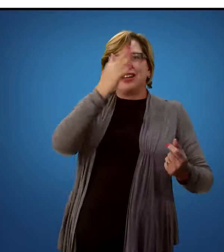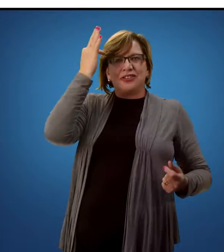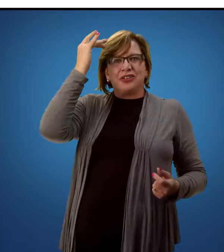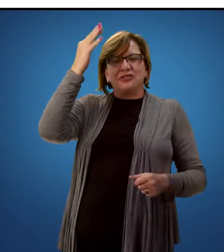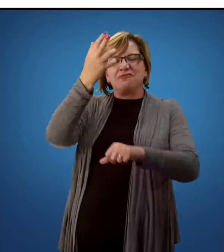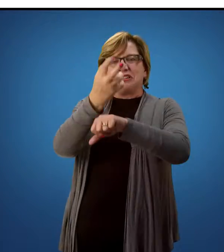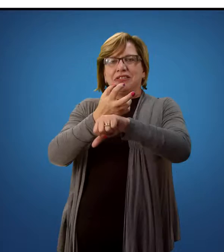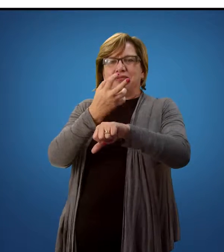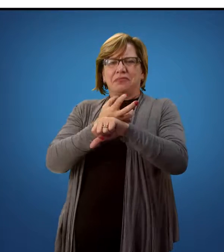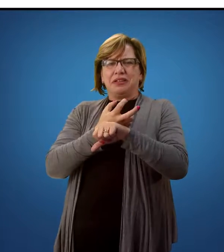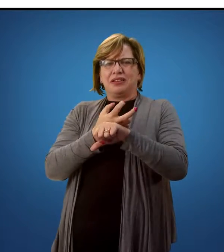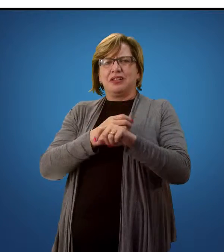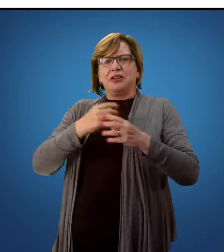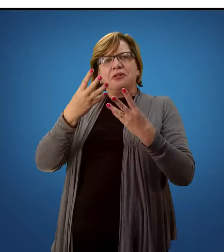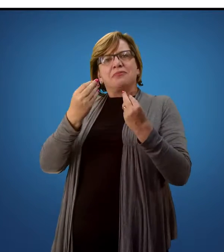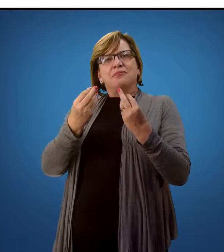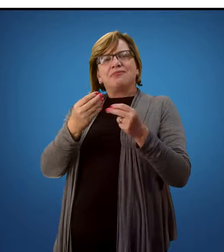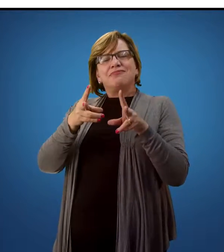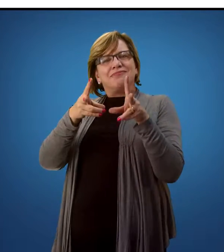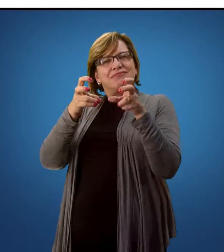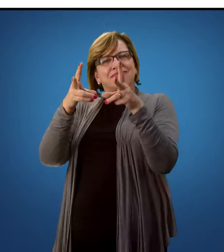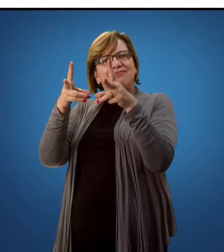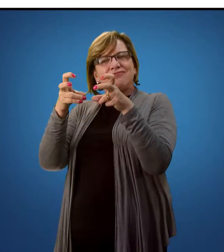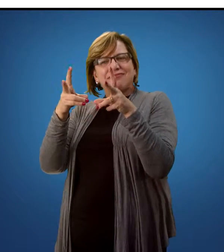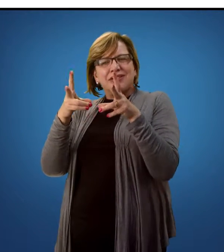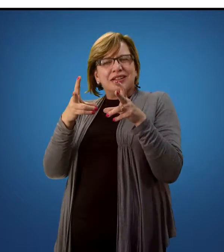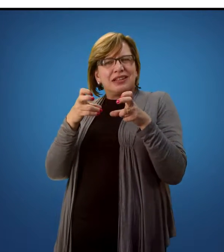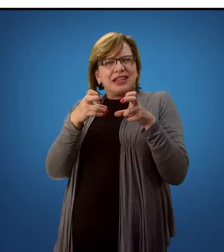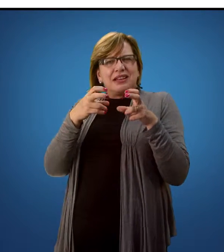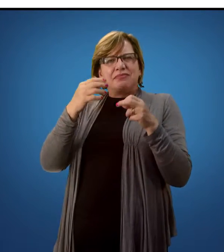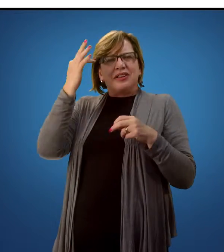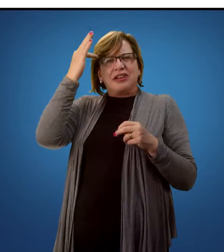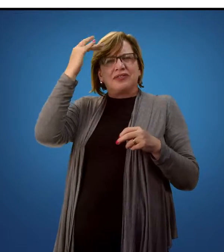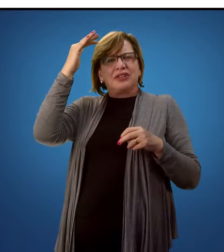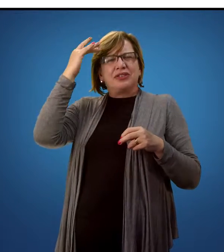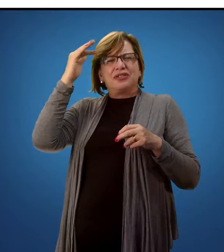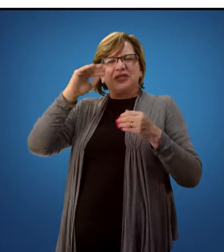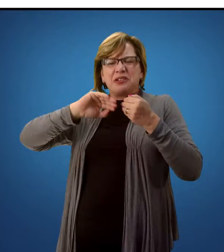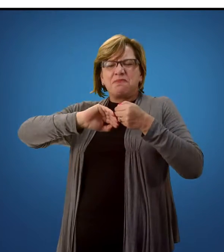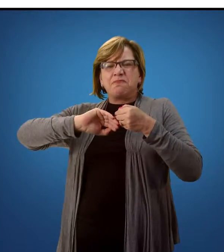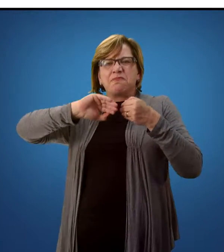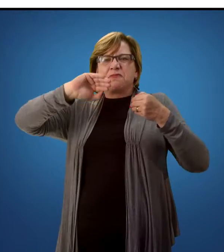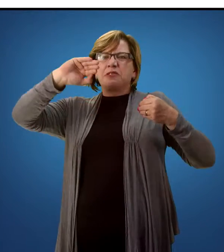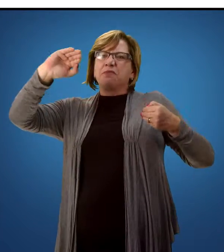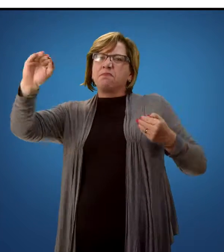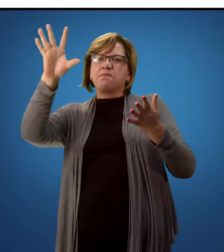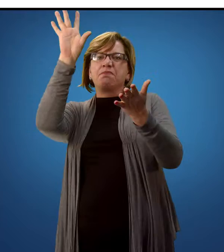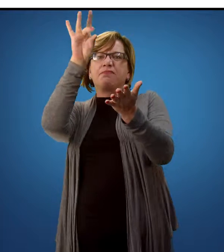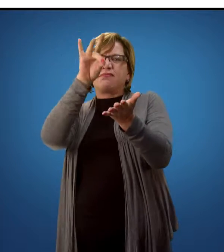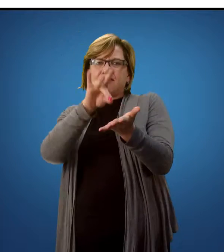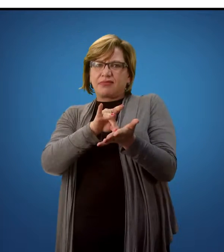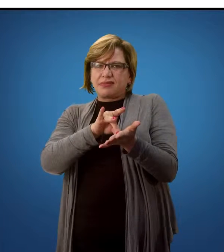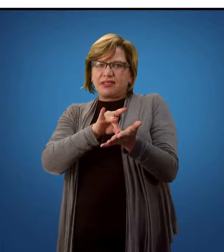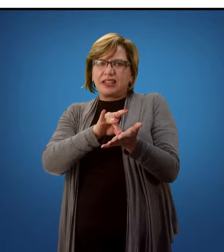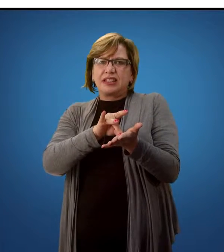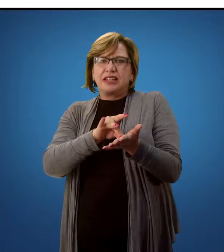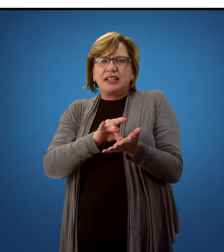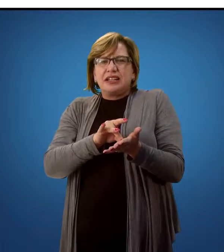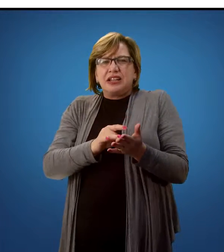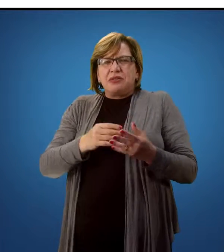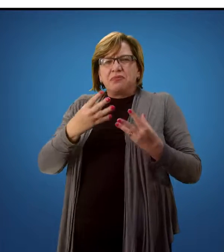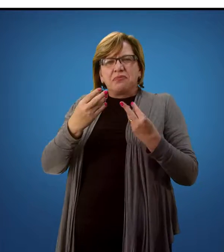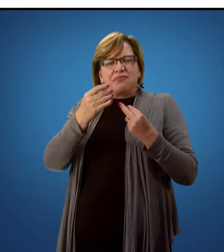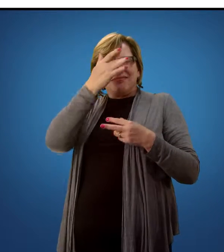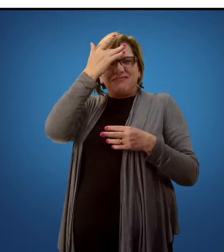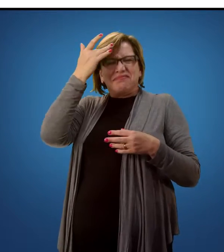disciplina né muitos vêem a filosofia como algo é distante da nossa realidade né muitos